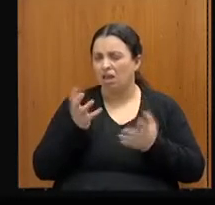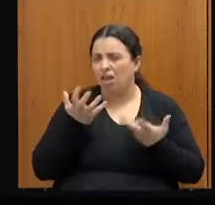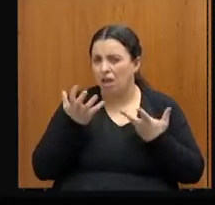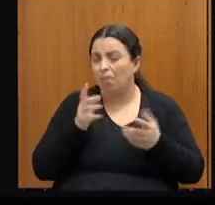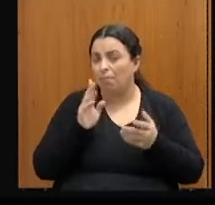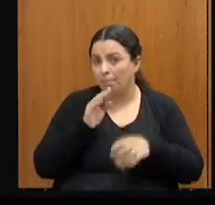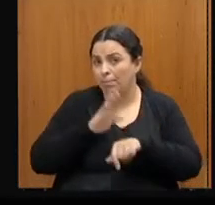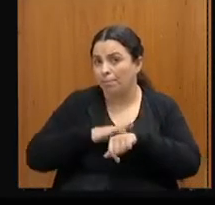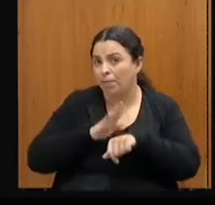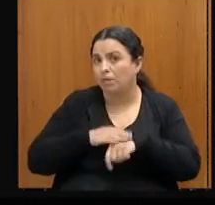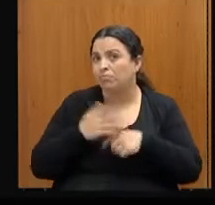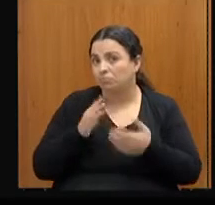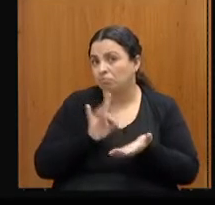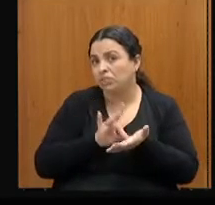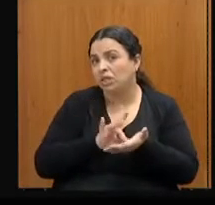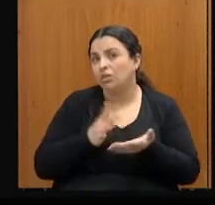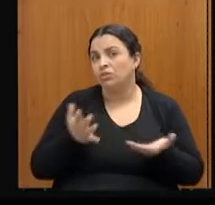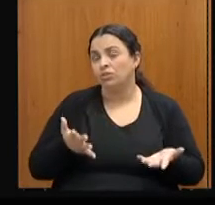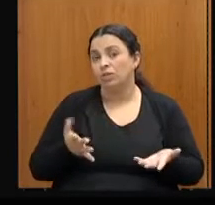uma